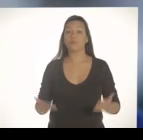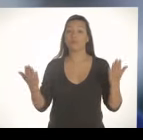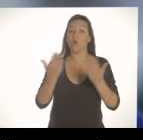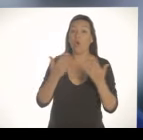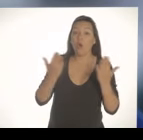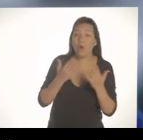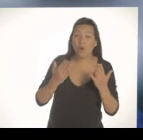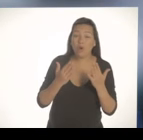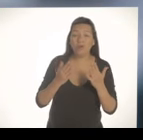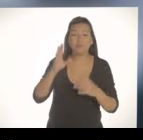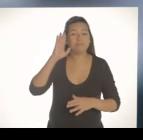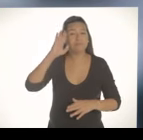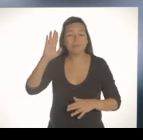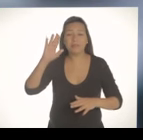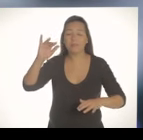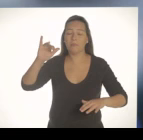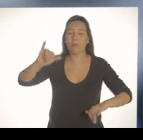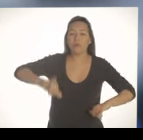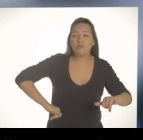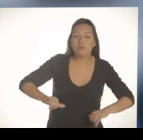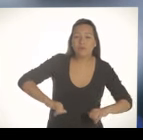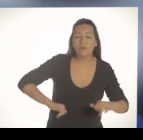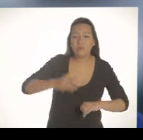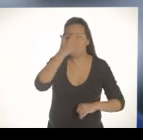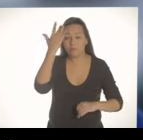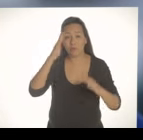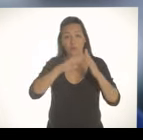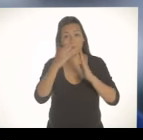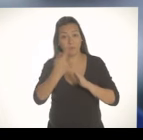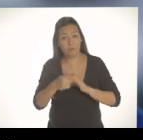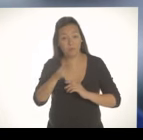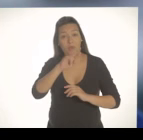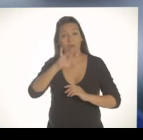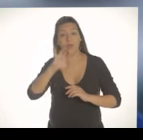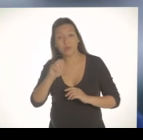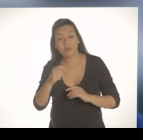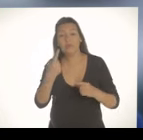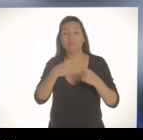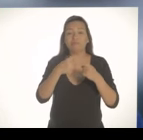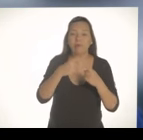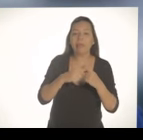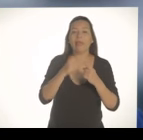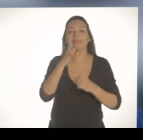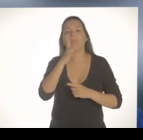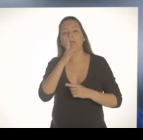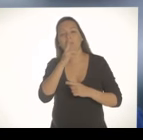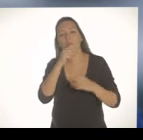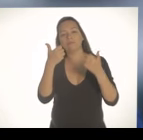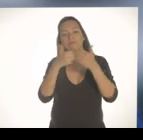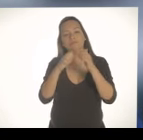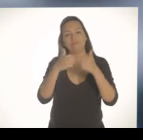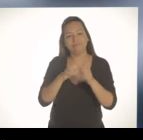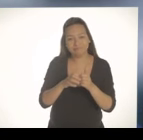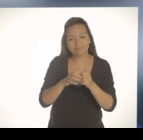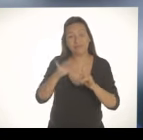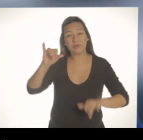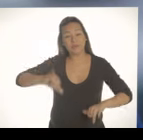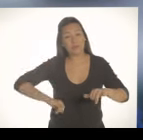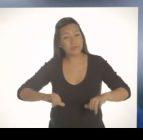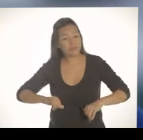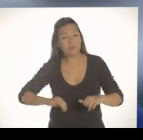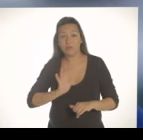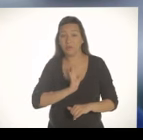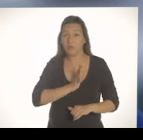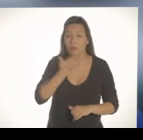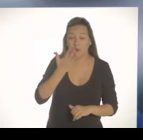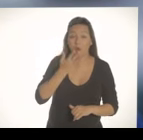Hoje, um dos maiores sofrimentos do carioca é perder um tempo enorme do seu dia num transporte exprimido, caro e ruim. A velha política